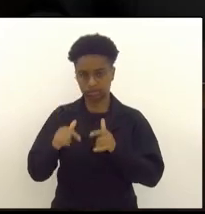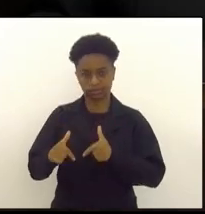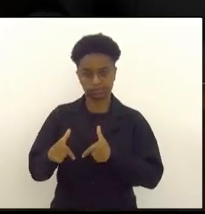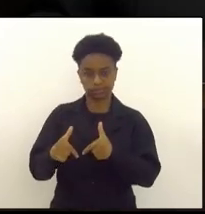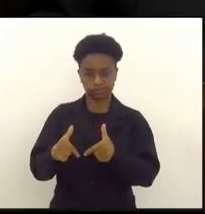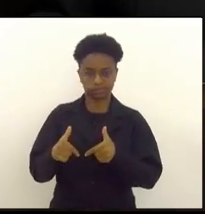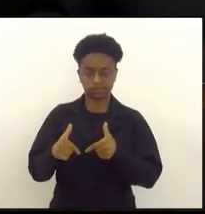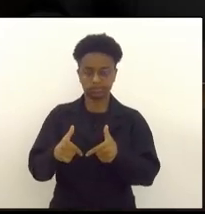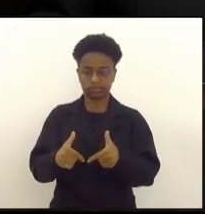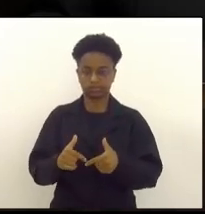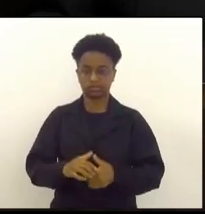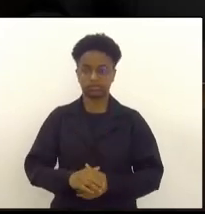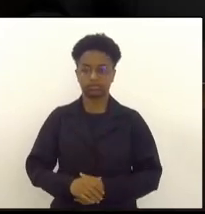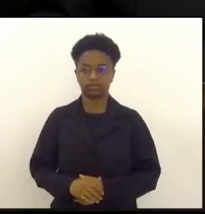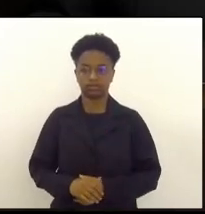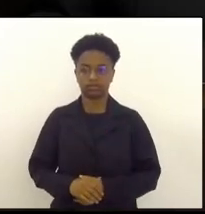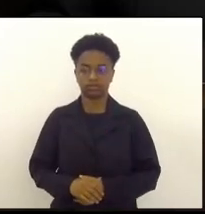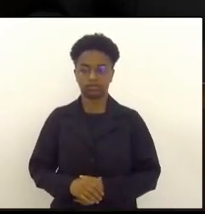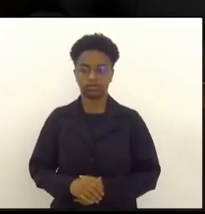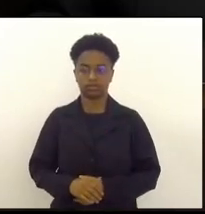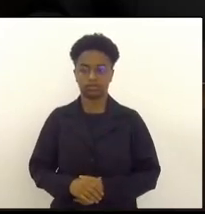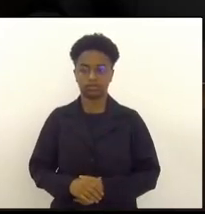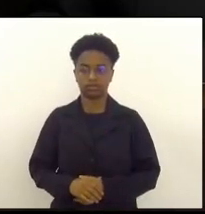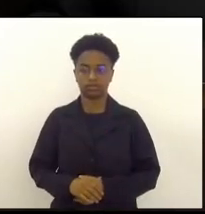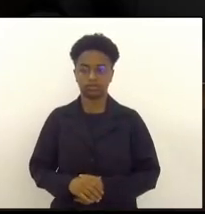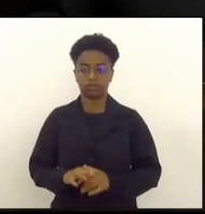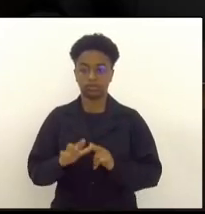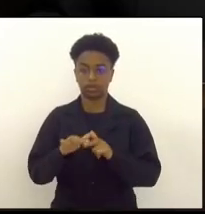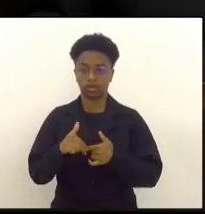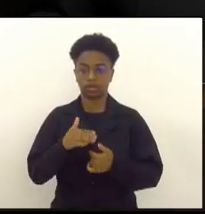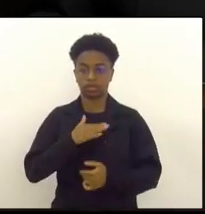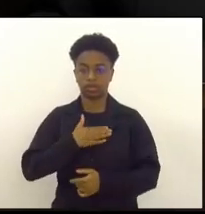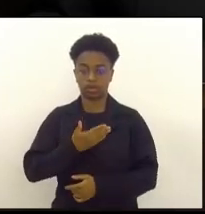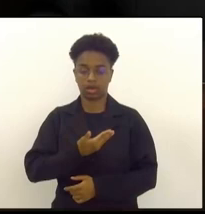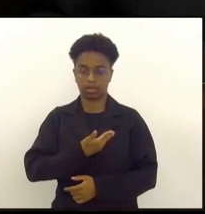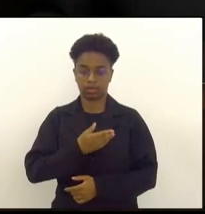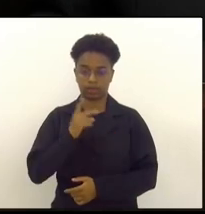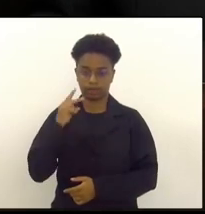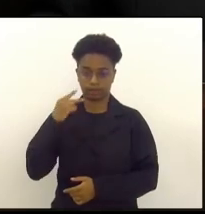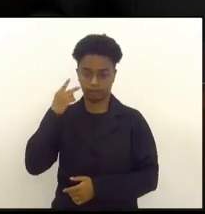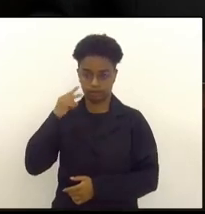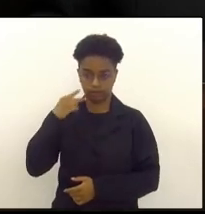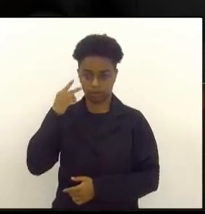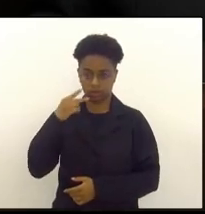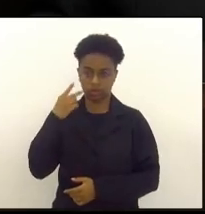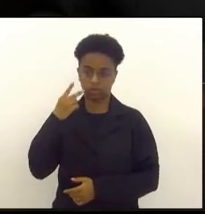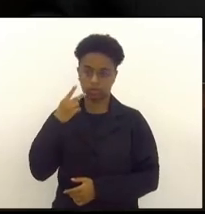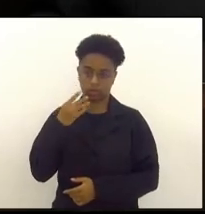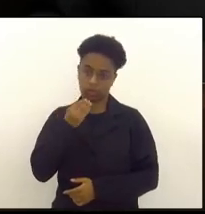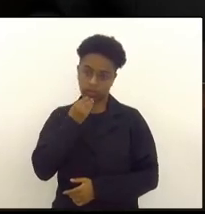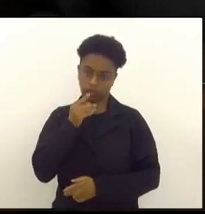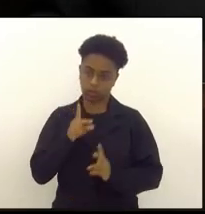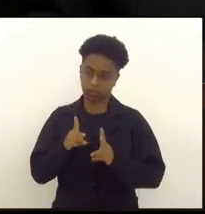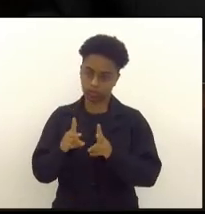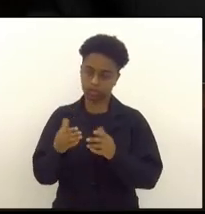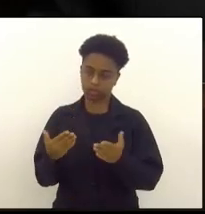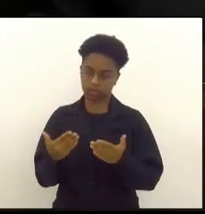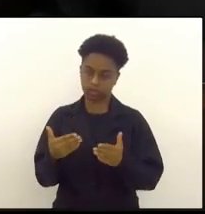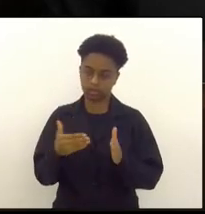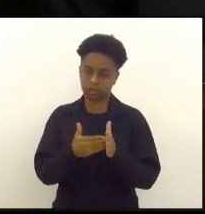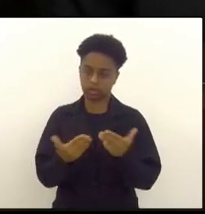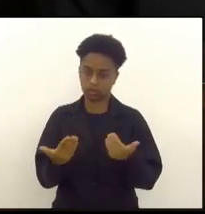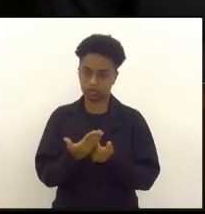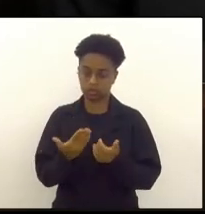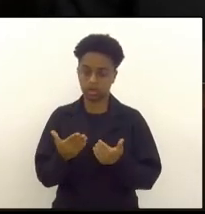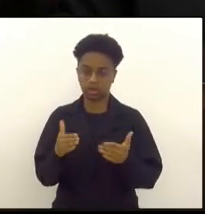iniciativa foi do meu então amigo vereador, meu amigo, lógico, continua até hoje, me apoiou, me ajuda